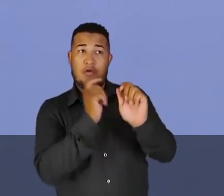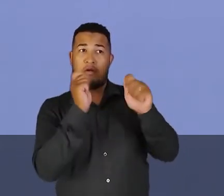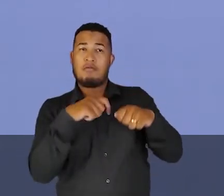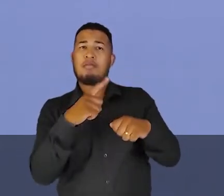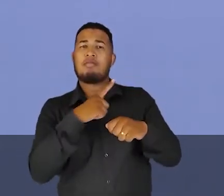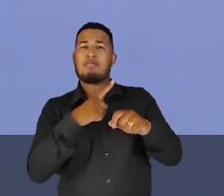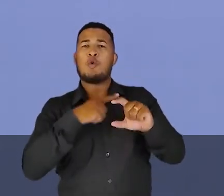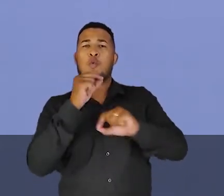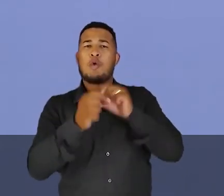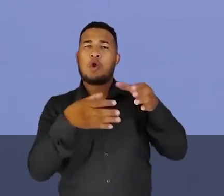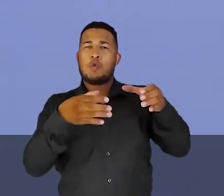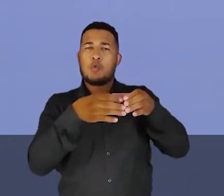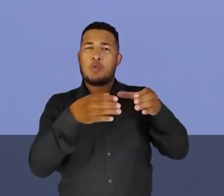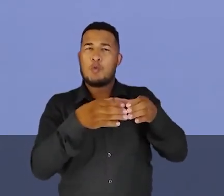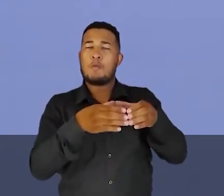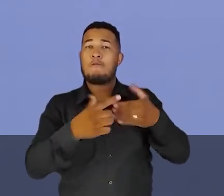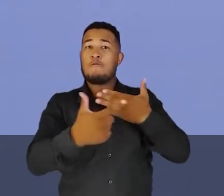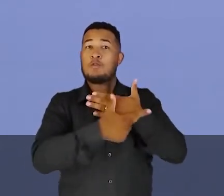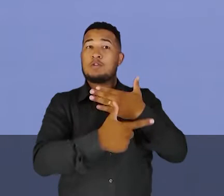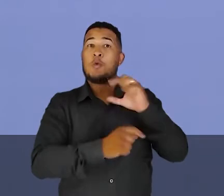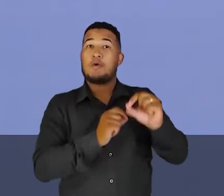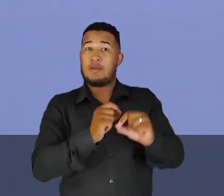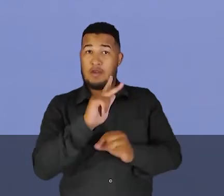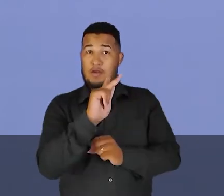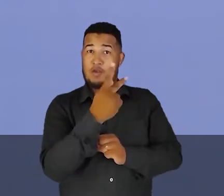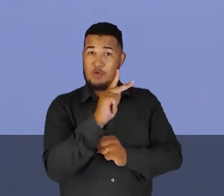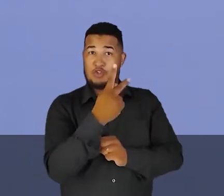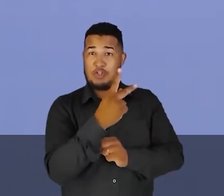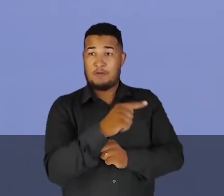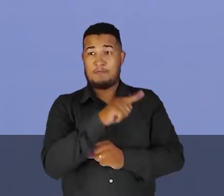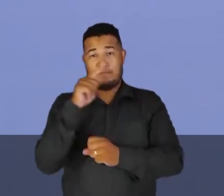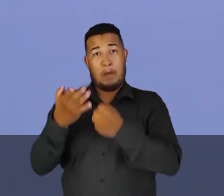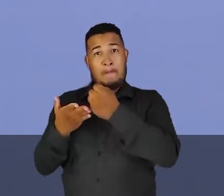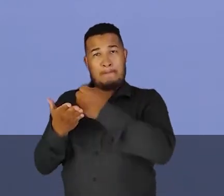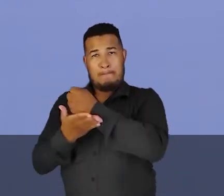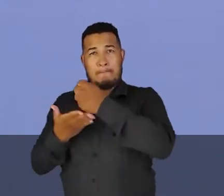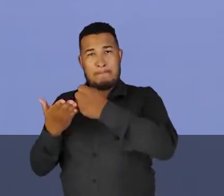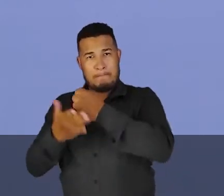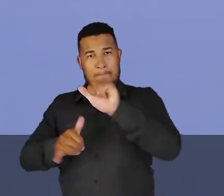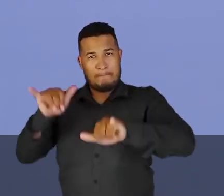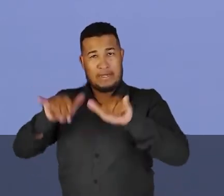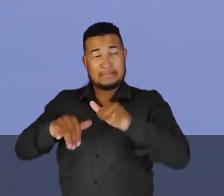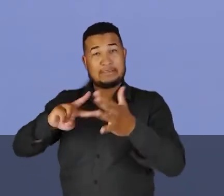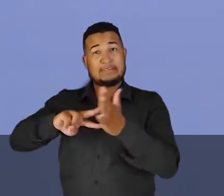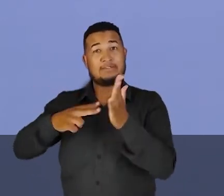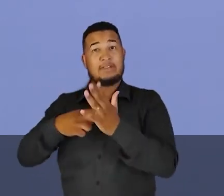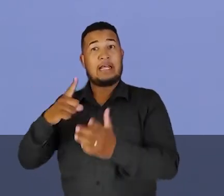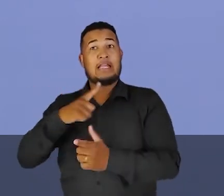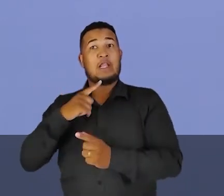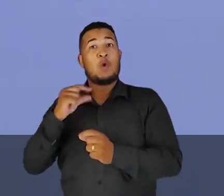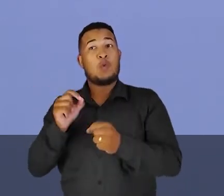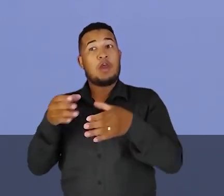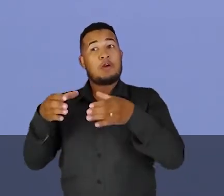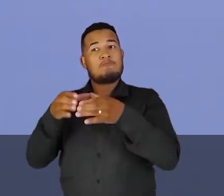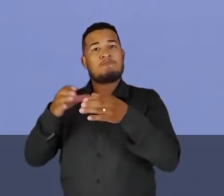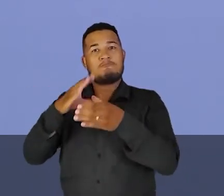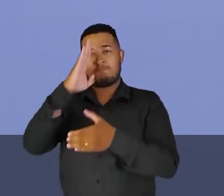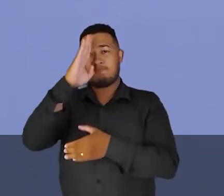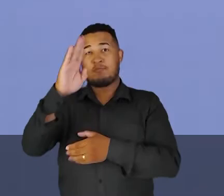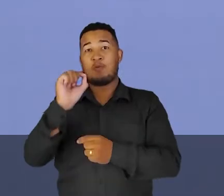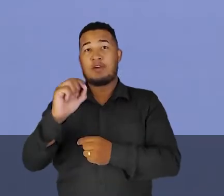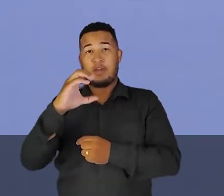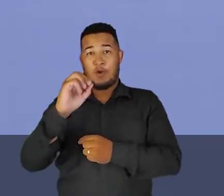que possuem como grupo funcional o hidrogênio e bases são compostos que contêm como grupo funcional o OH, que